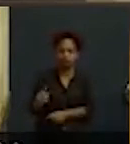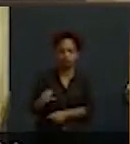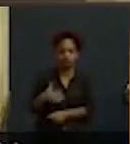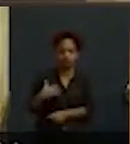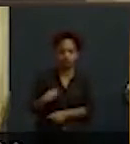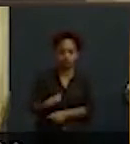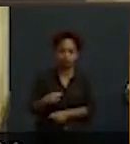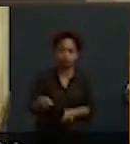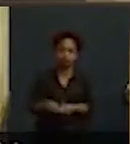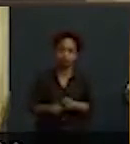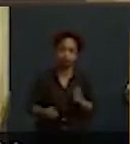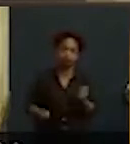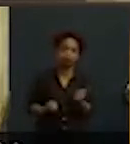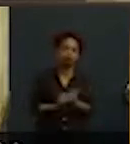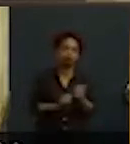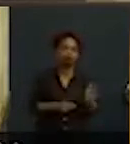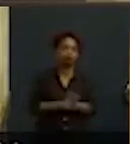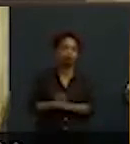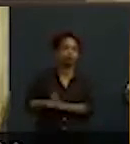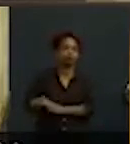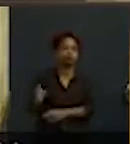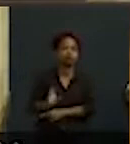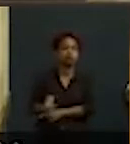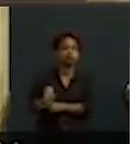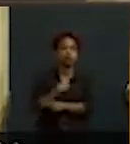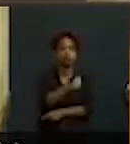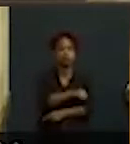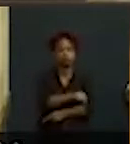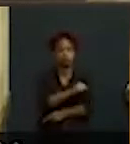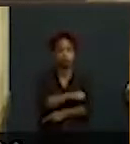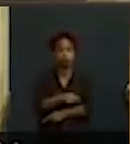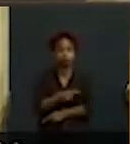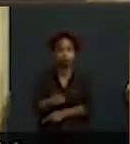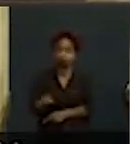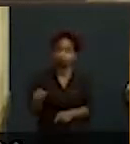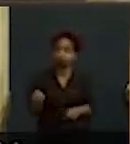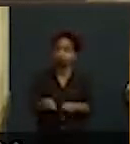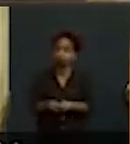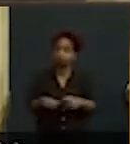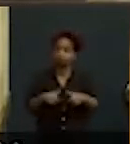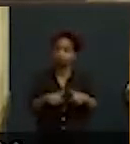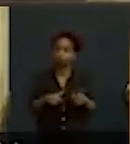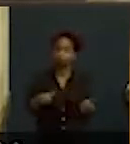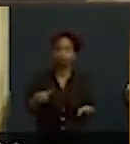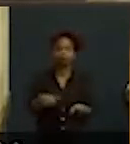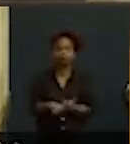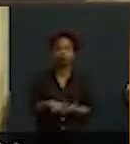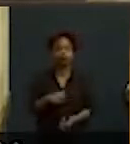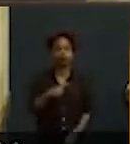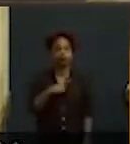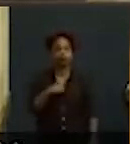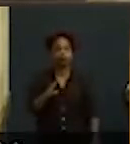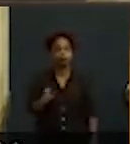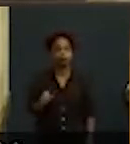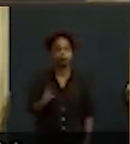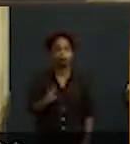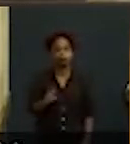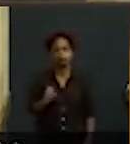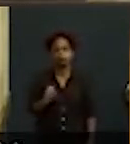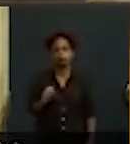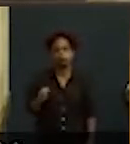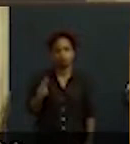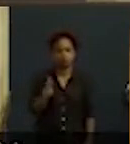de Amparo à Pesquisa do Estado do Rio de Janeiro, sendo ainda membro do Board do New Club